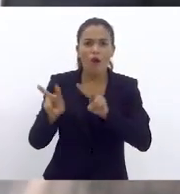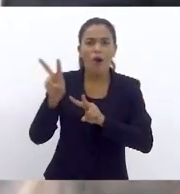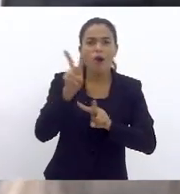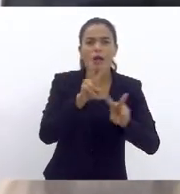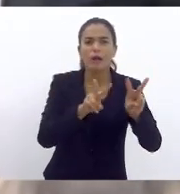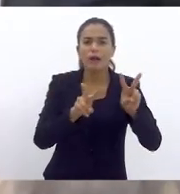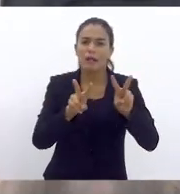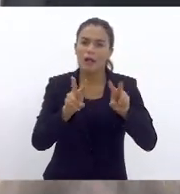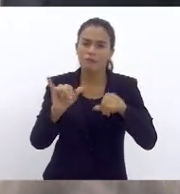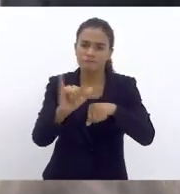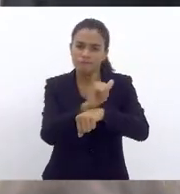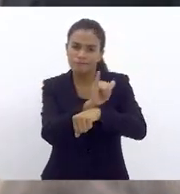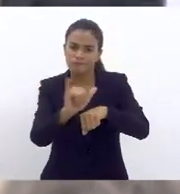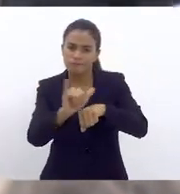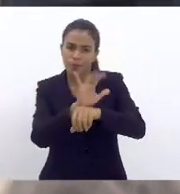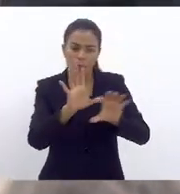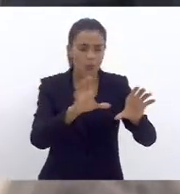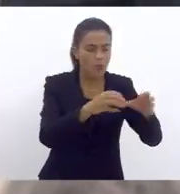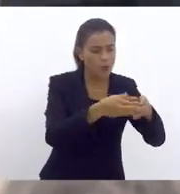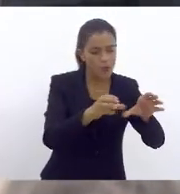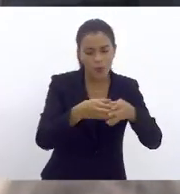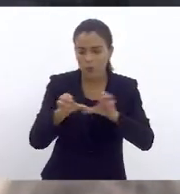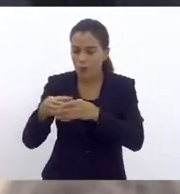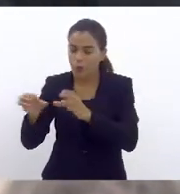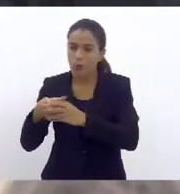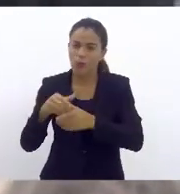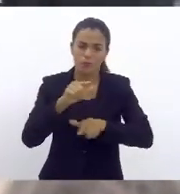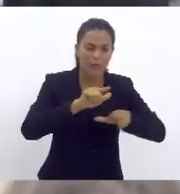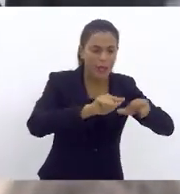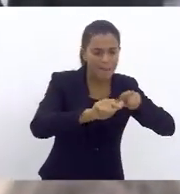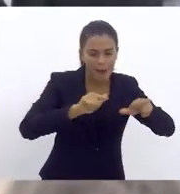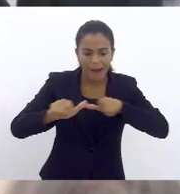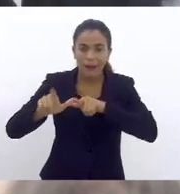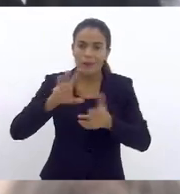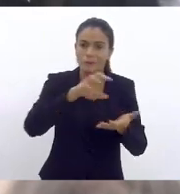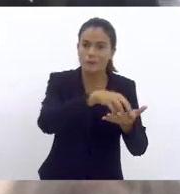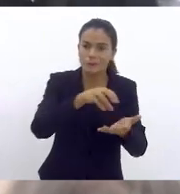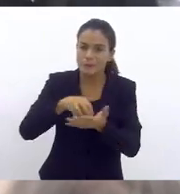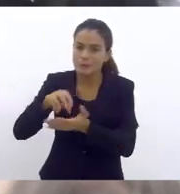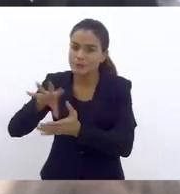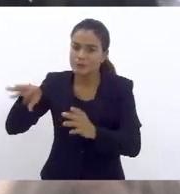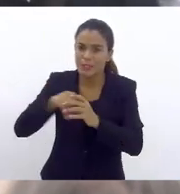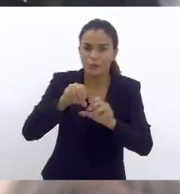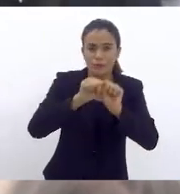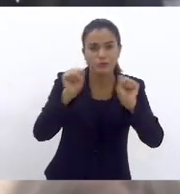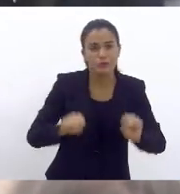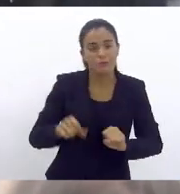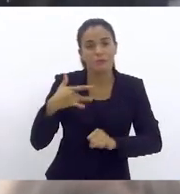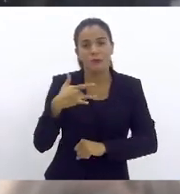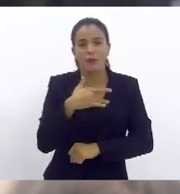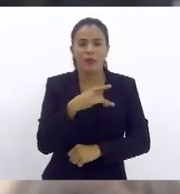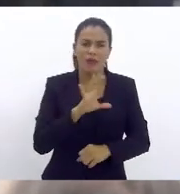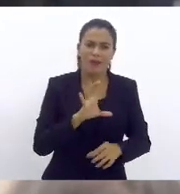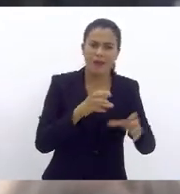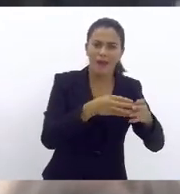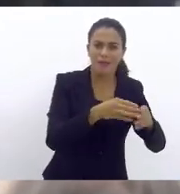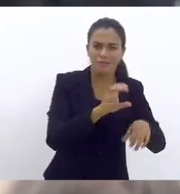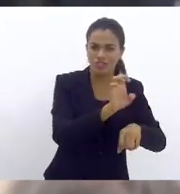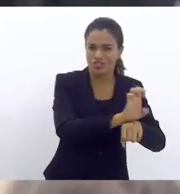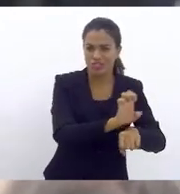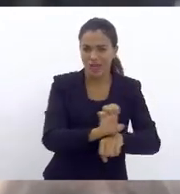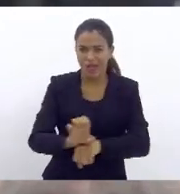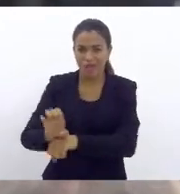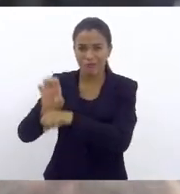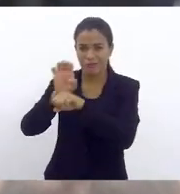do conjunto de indústrias e dos serviços né não é razoável imaginar que cada estado vai poder